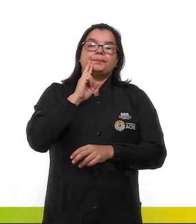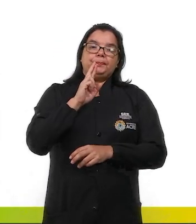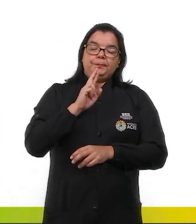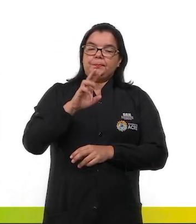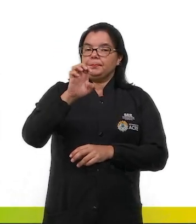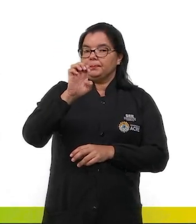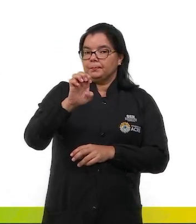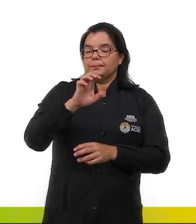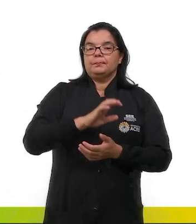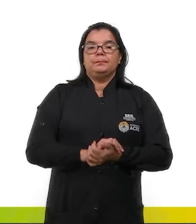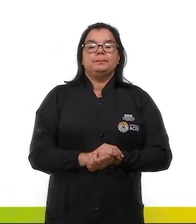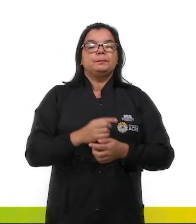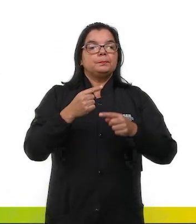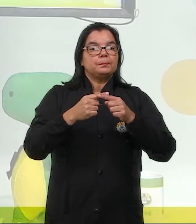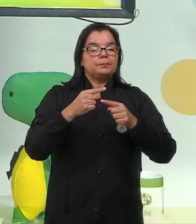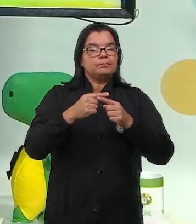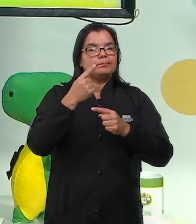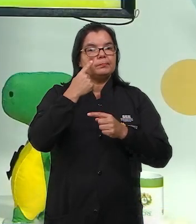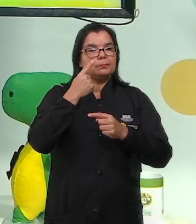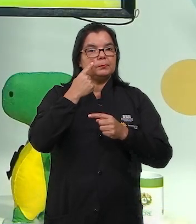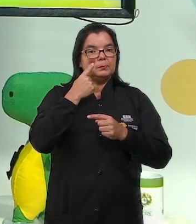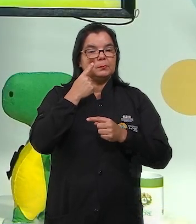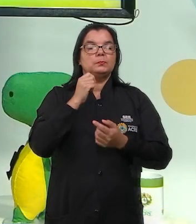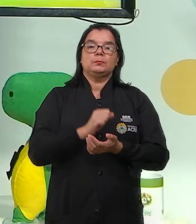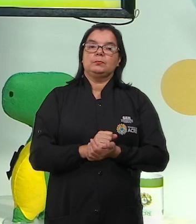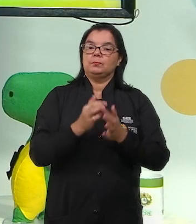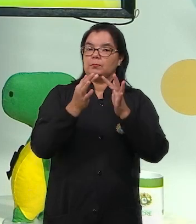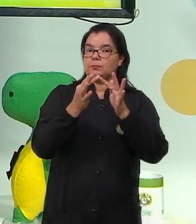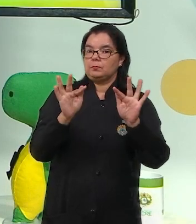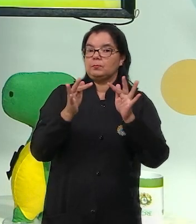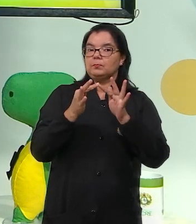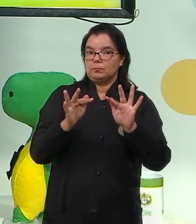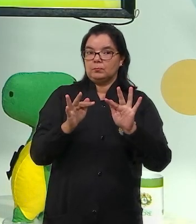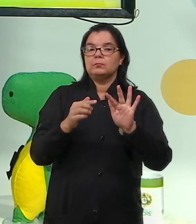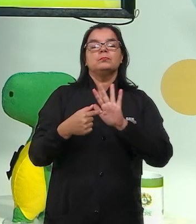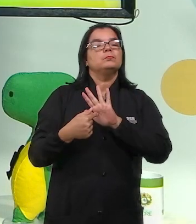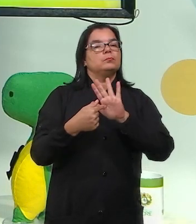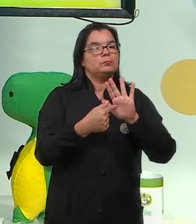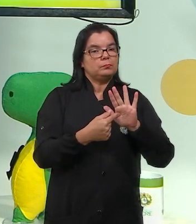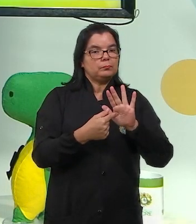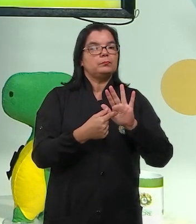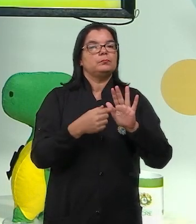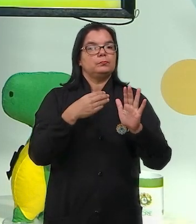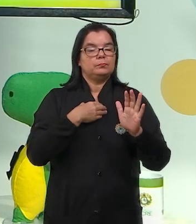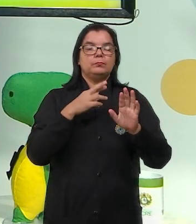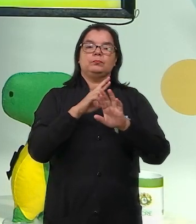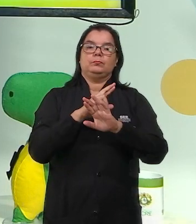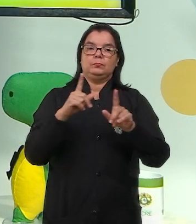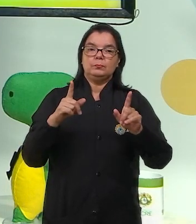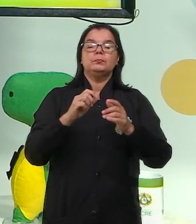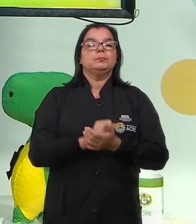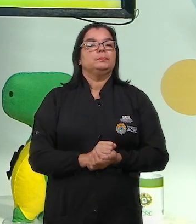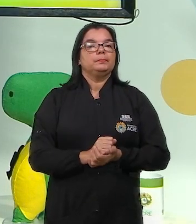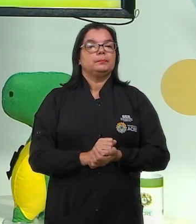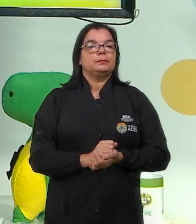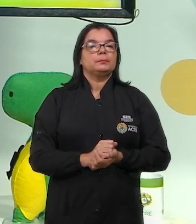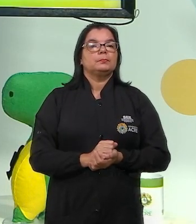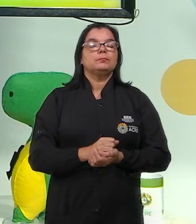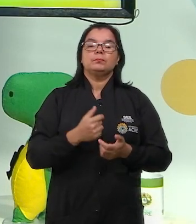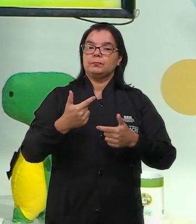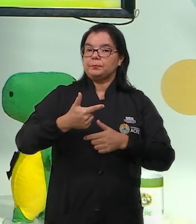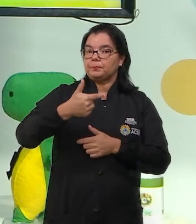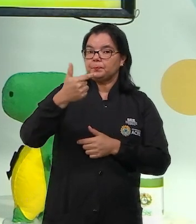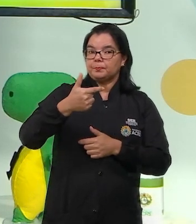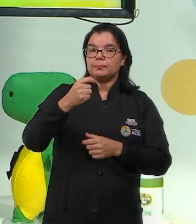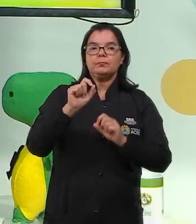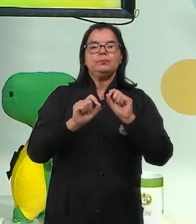é a letra E, porque observem como essas frases, elas foram apresentadas de forma diferente. Então, a segunda